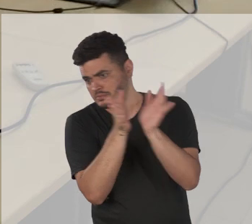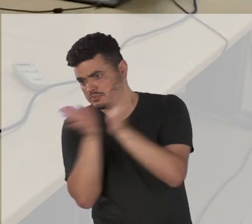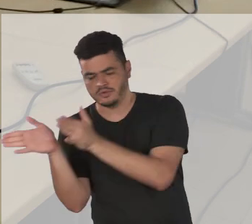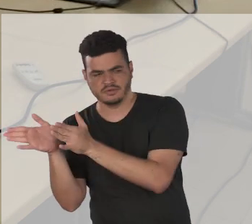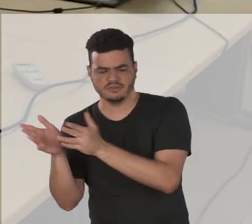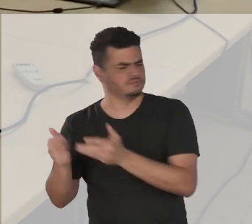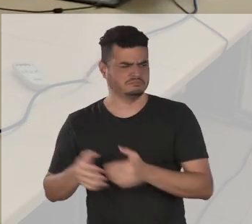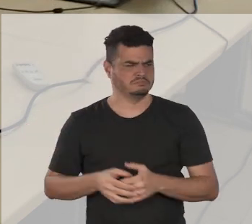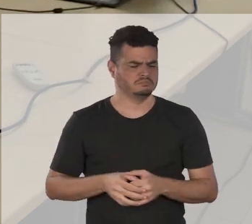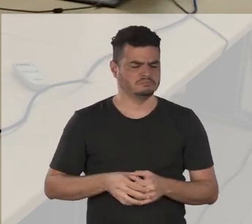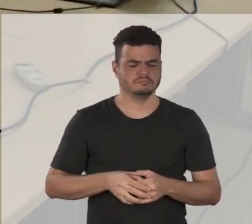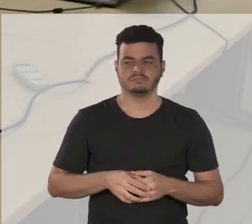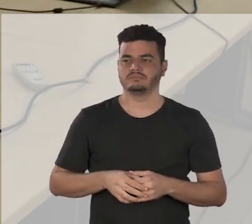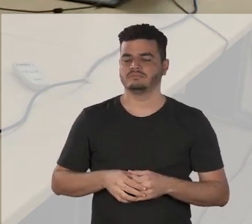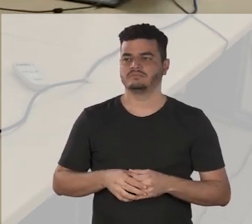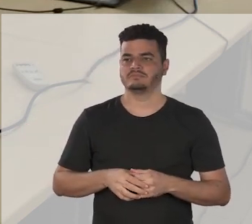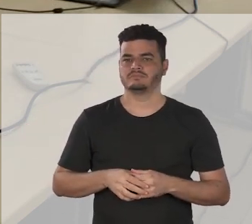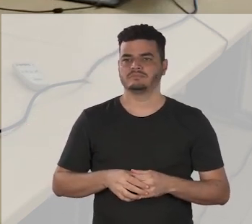parte não entendi.